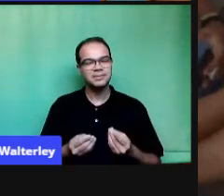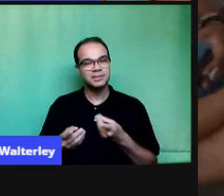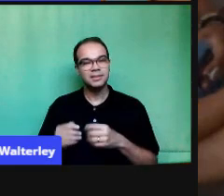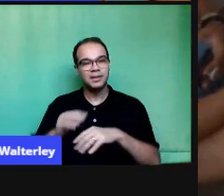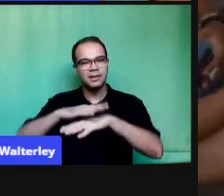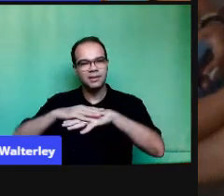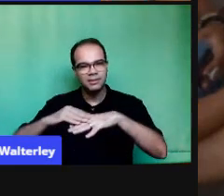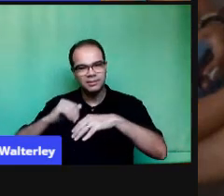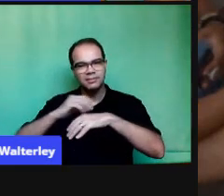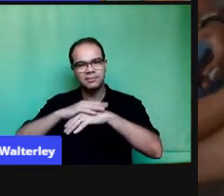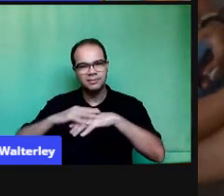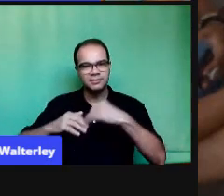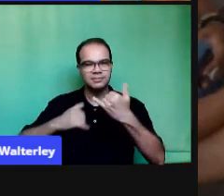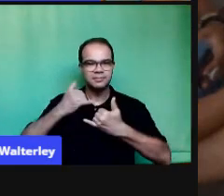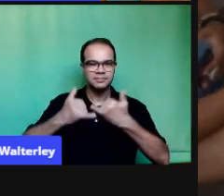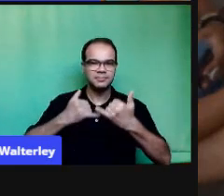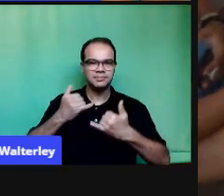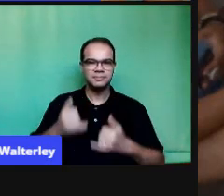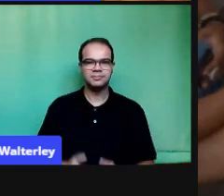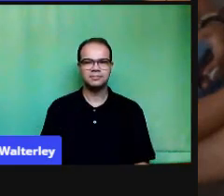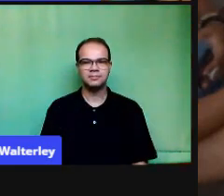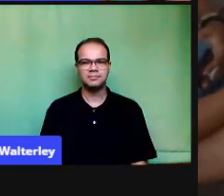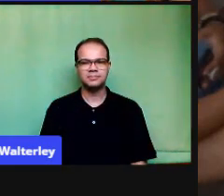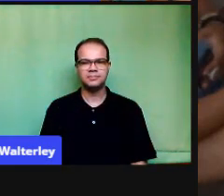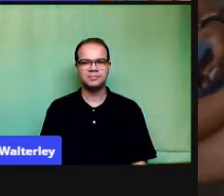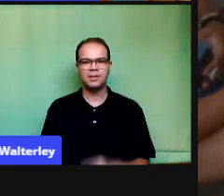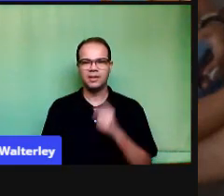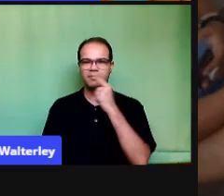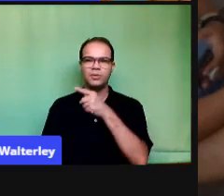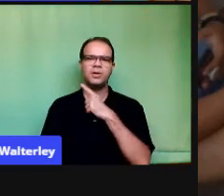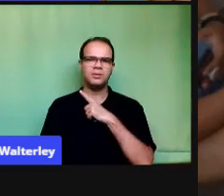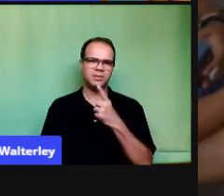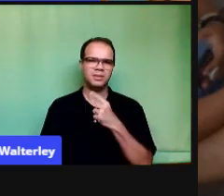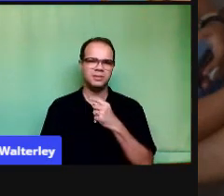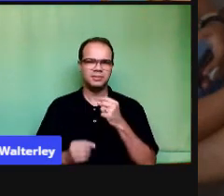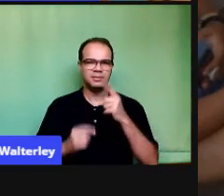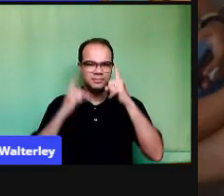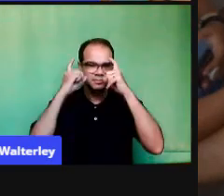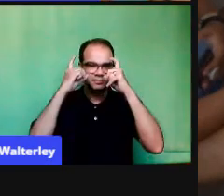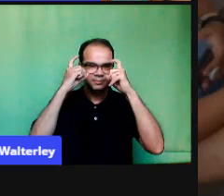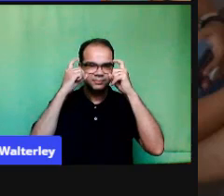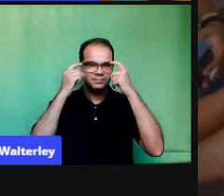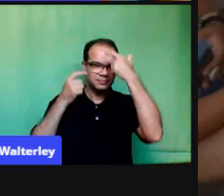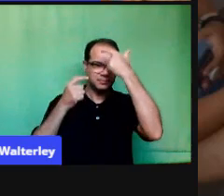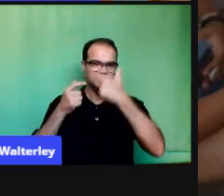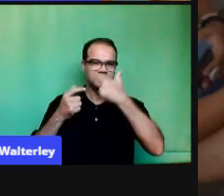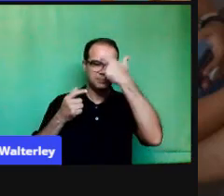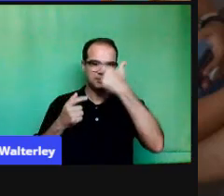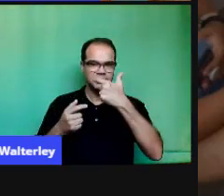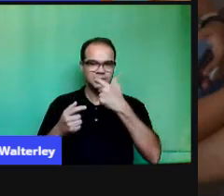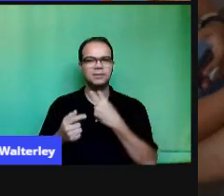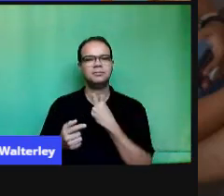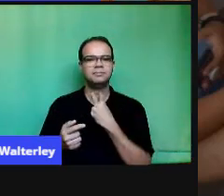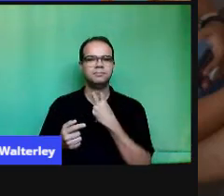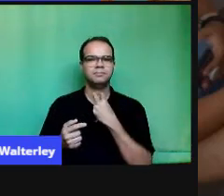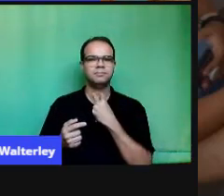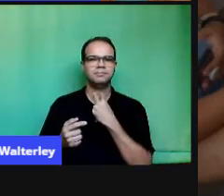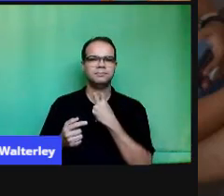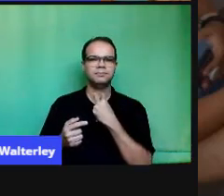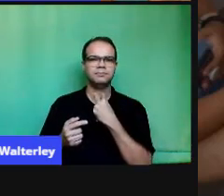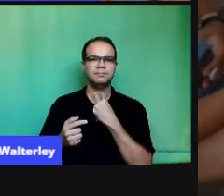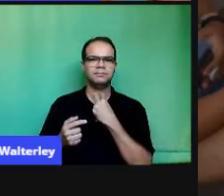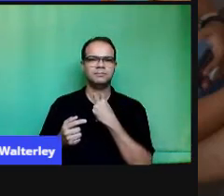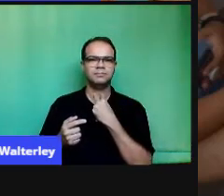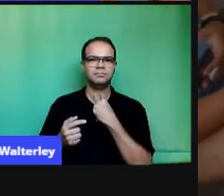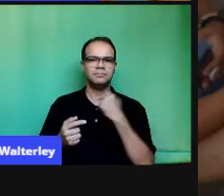familiar. Então, por isso que elas estão ali não identificadas, porque, inclusive, o local não pode ser identificado. Nem nós chegamos